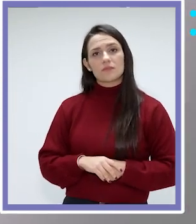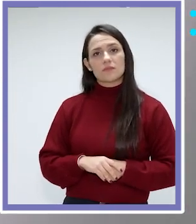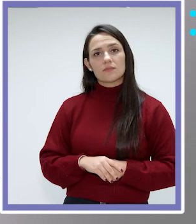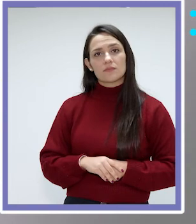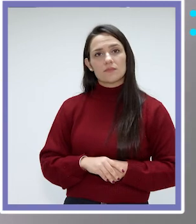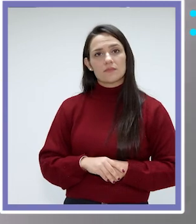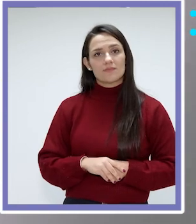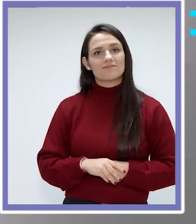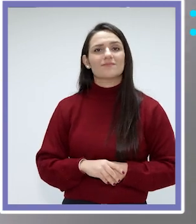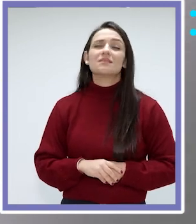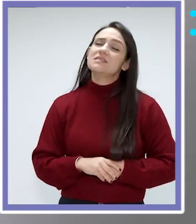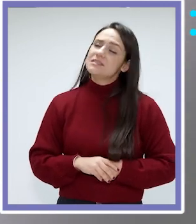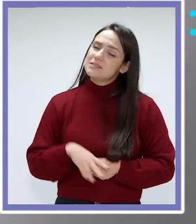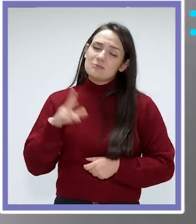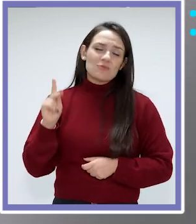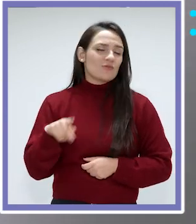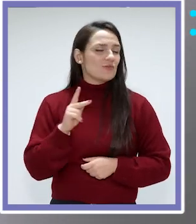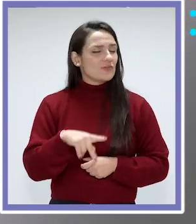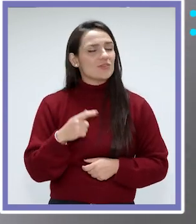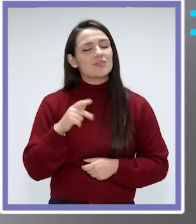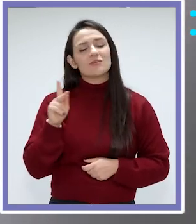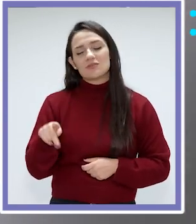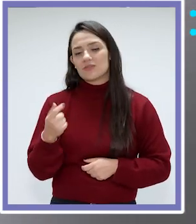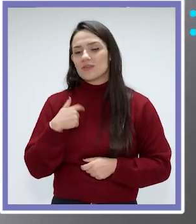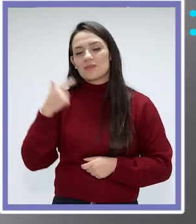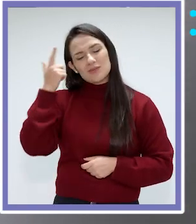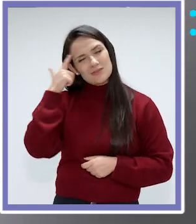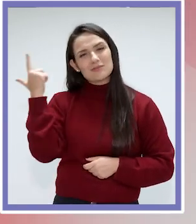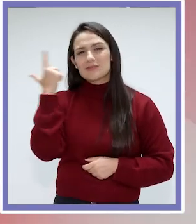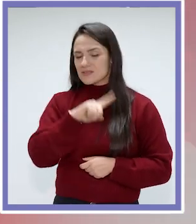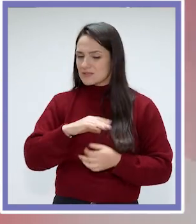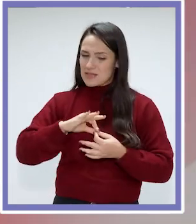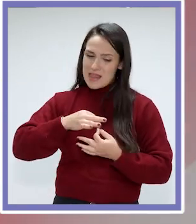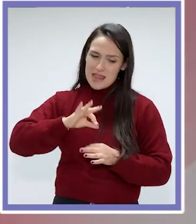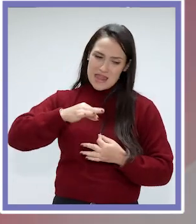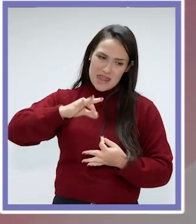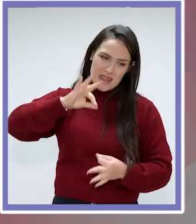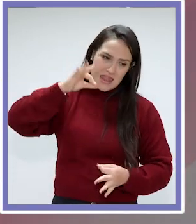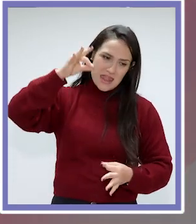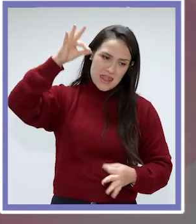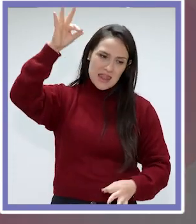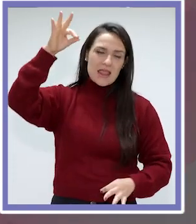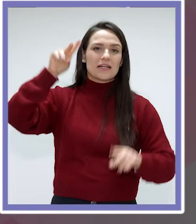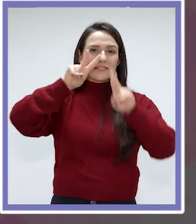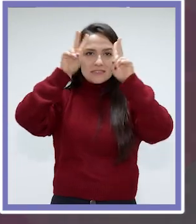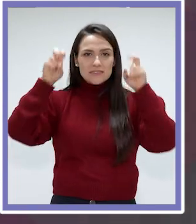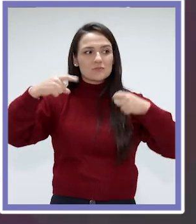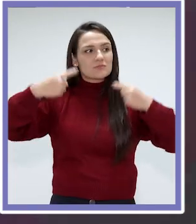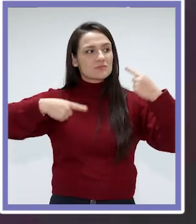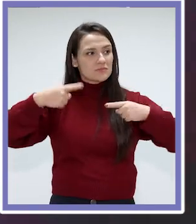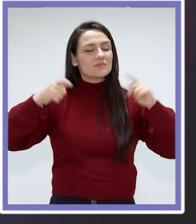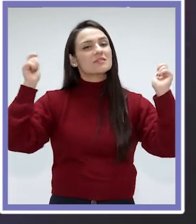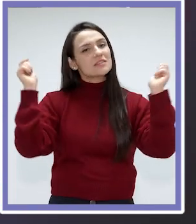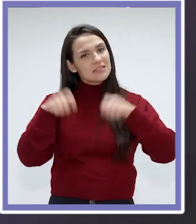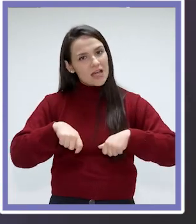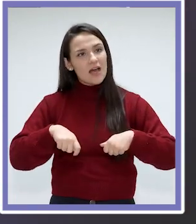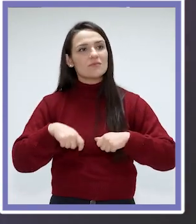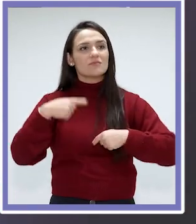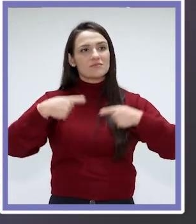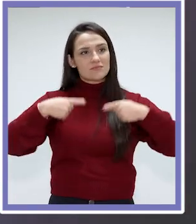Professor, a gente poderia ficar falando de roda bioceânica, acho que até amanhã. Tem muito assunto para a gente discutir, são